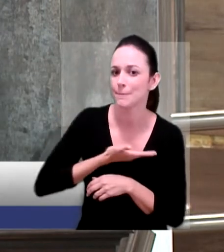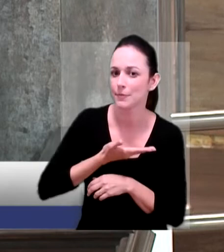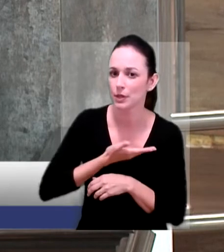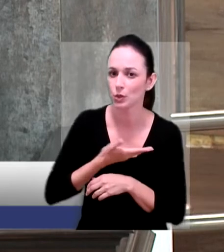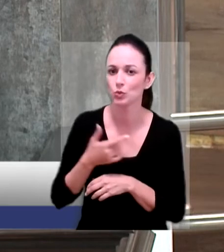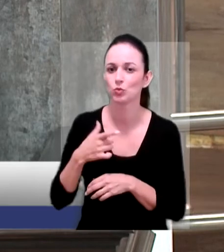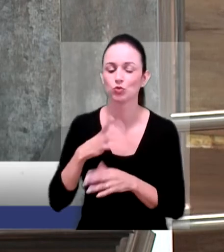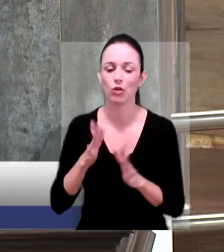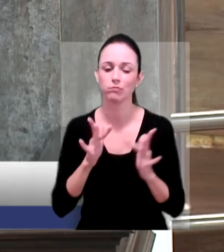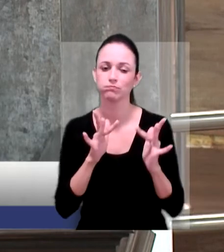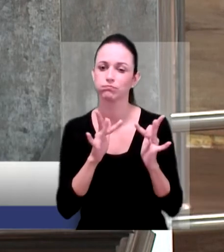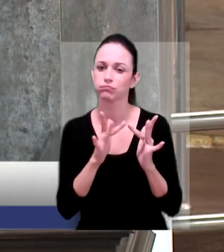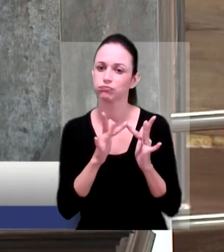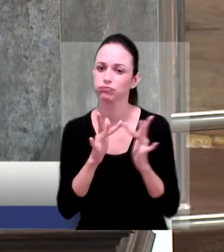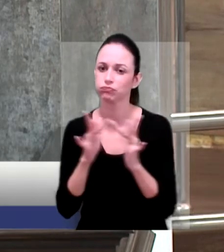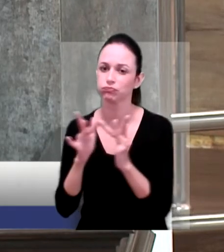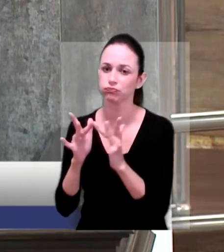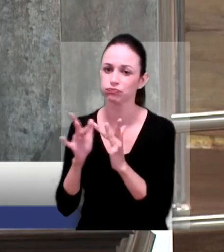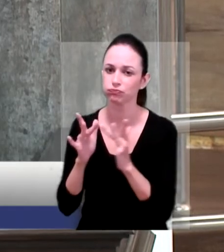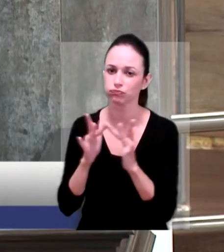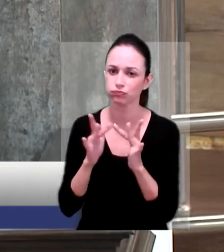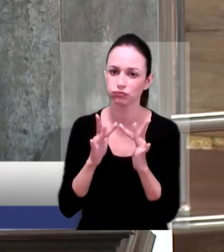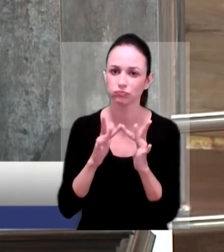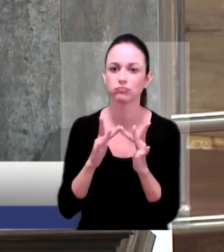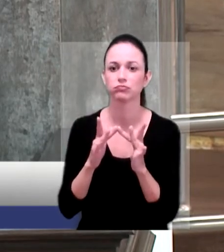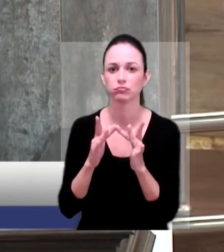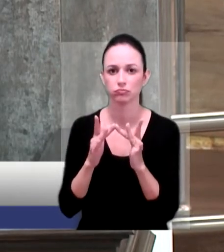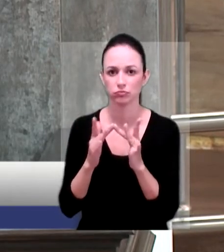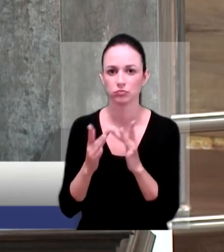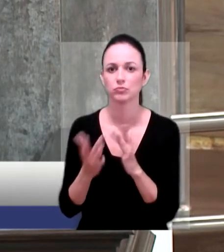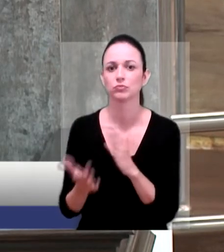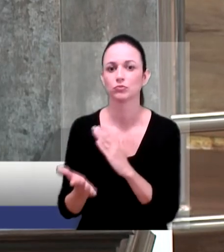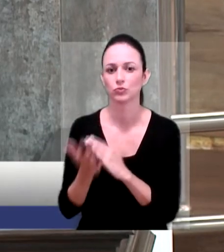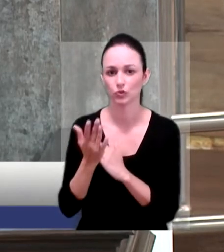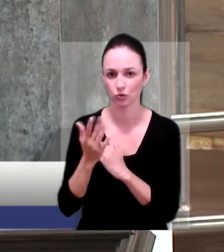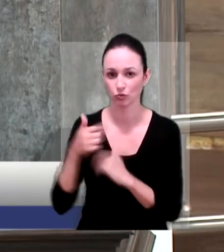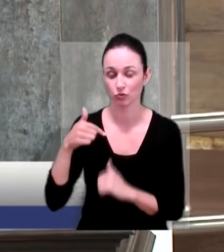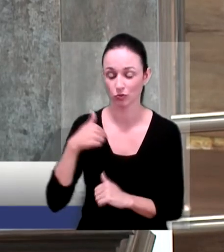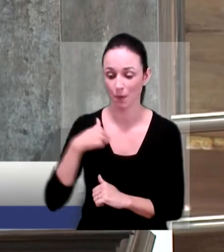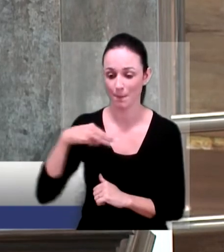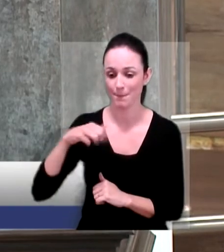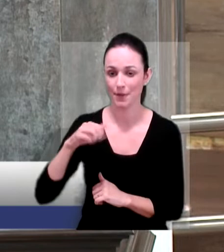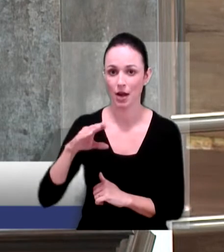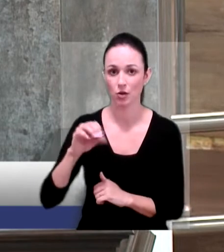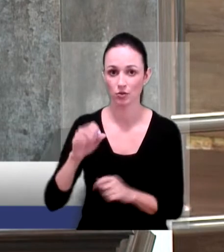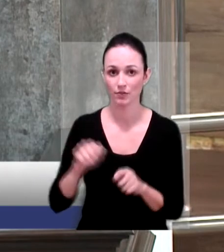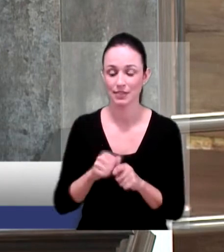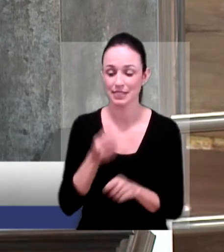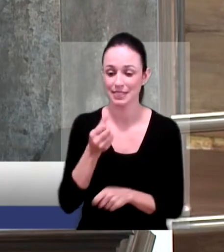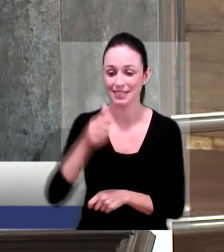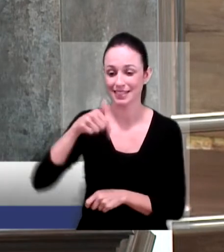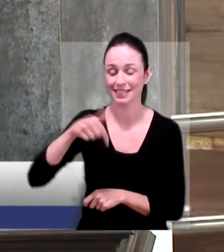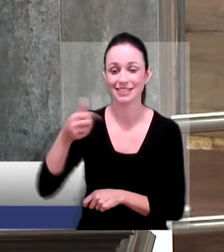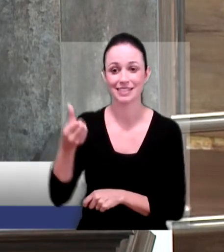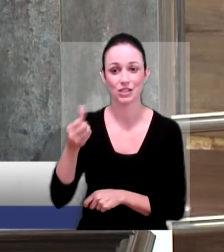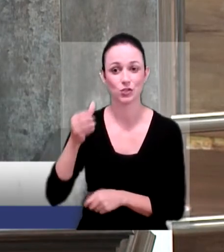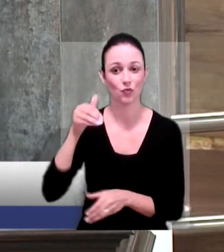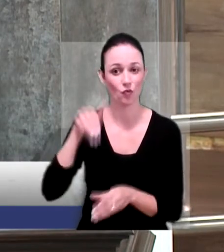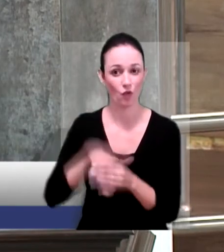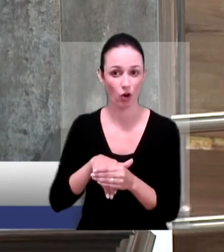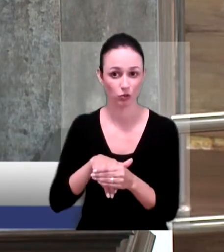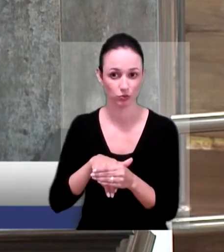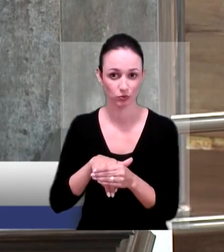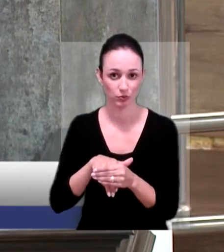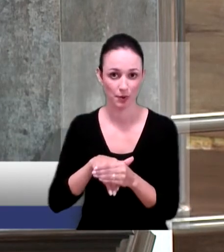pessoalmente, que me ajudaram ao Marcos fazer 676 votos, mais o meu,